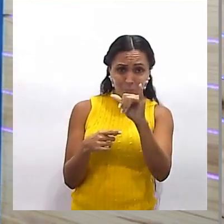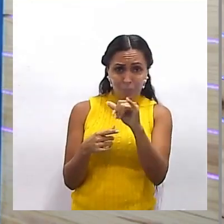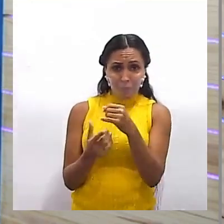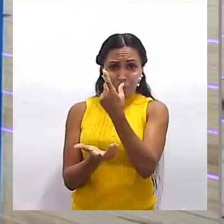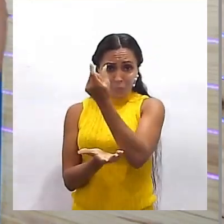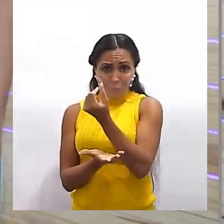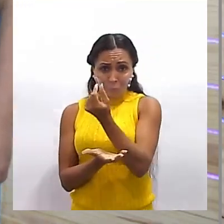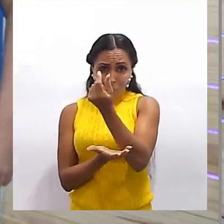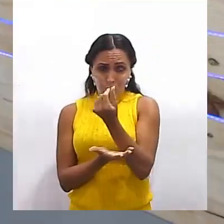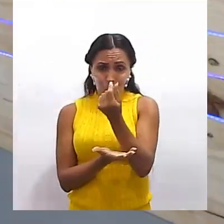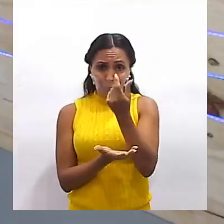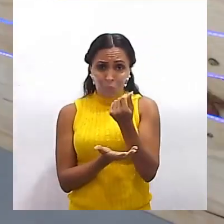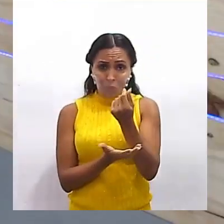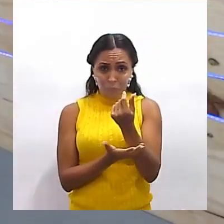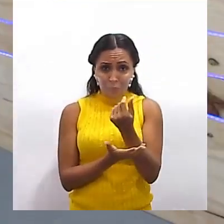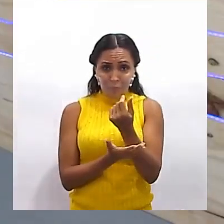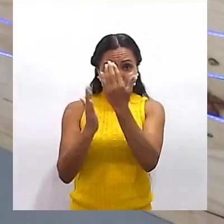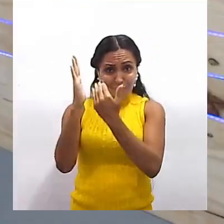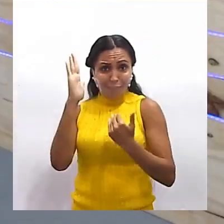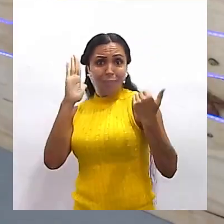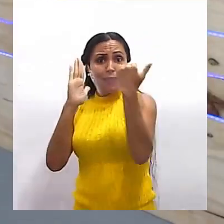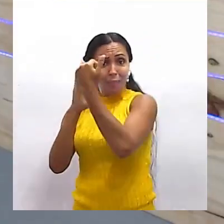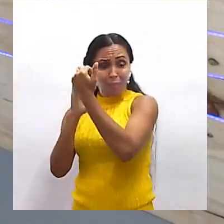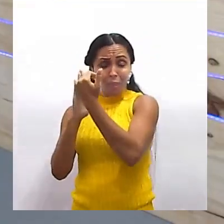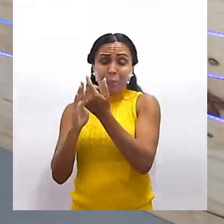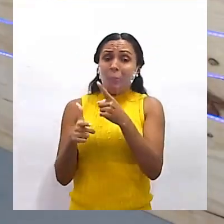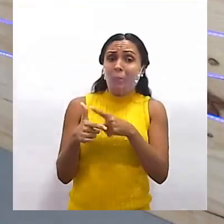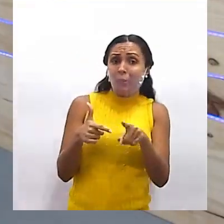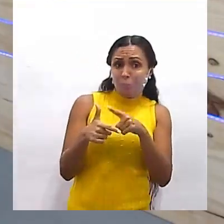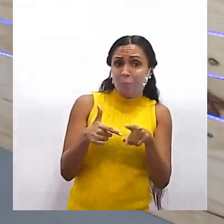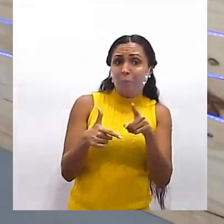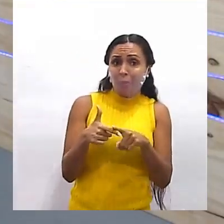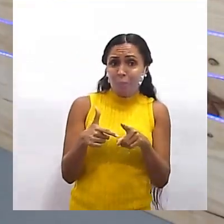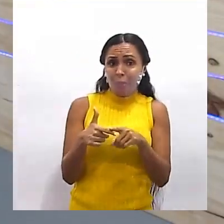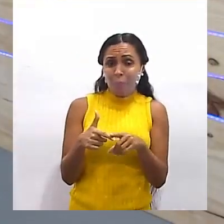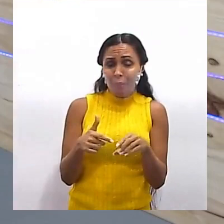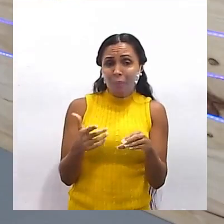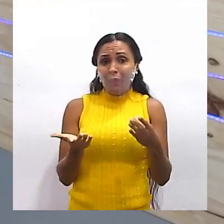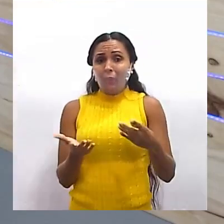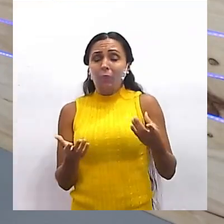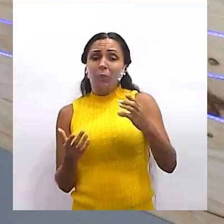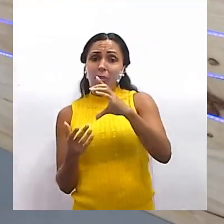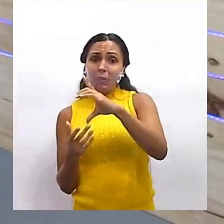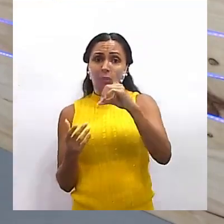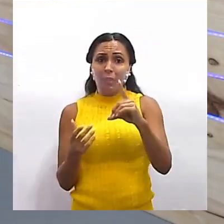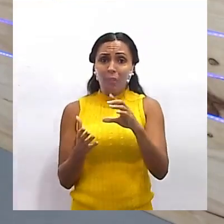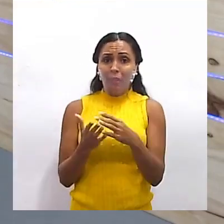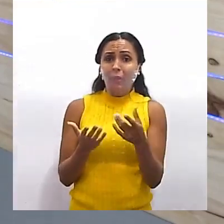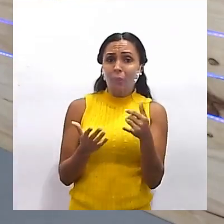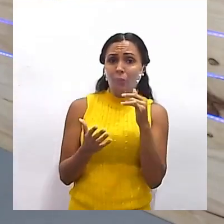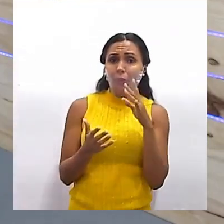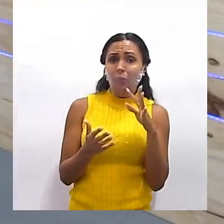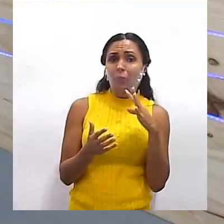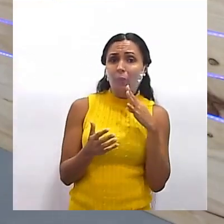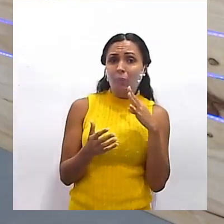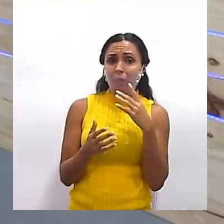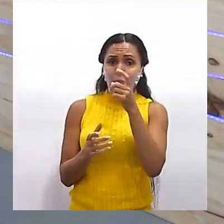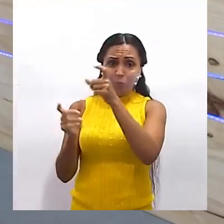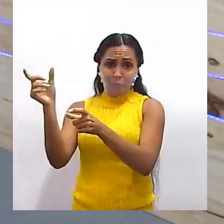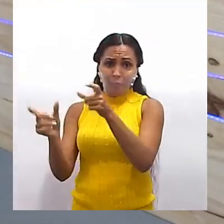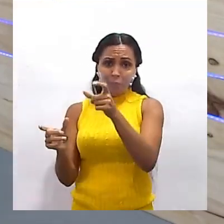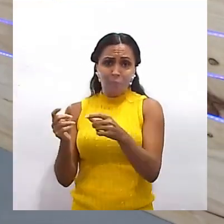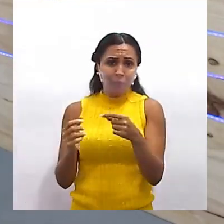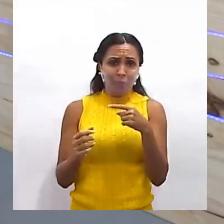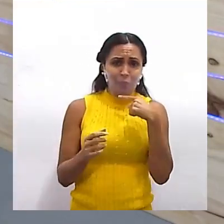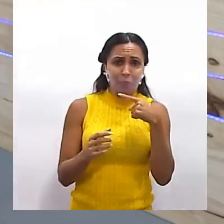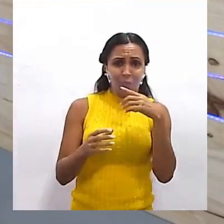operacionais. Porque se eu tenho esse problema dentro do meu CD, se eu conheço meu cliente, não adianta nem eu mandar essa